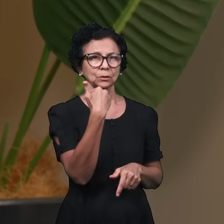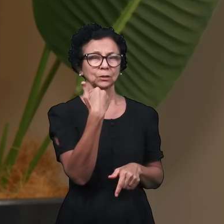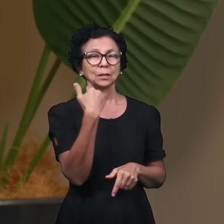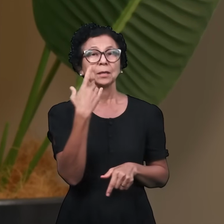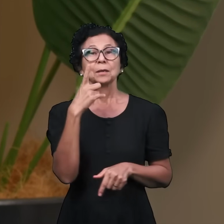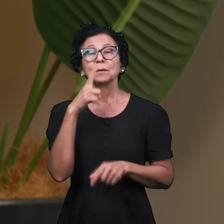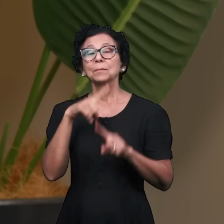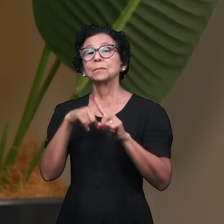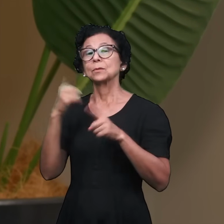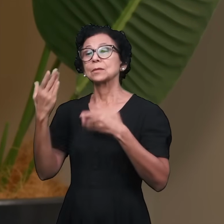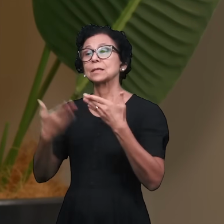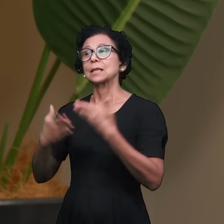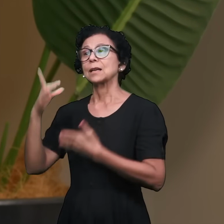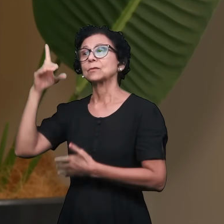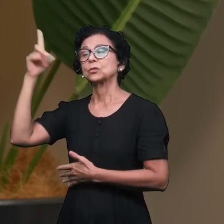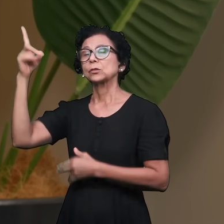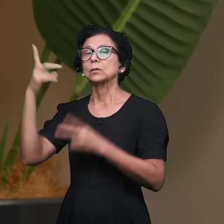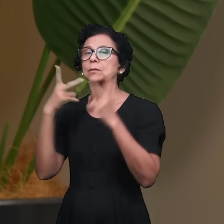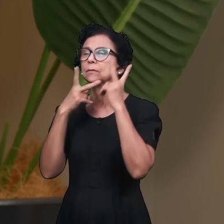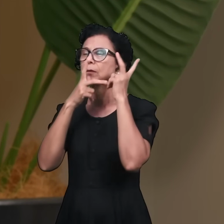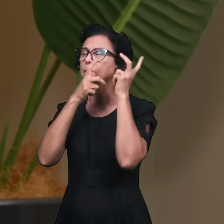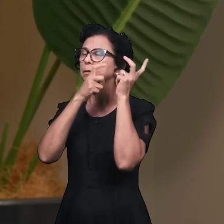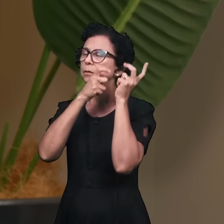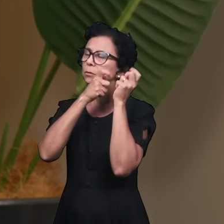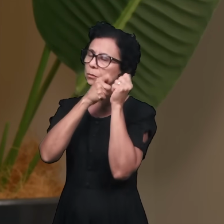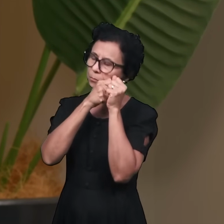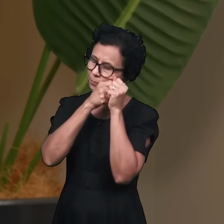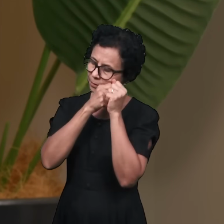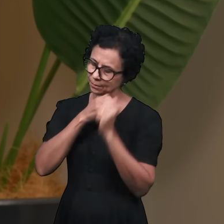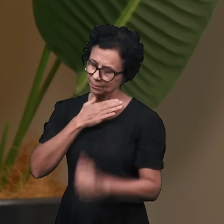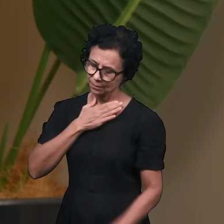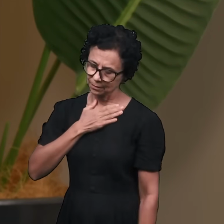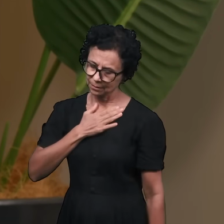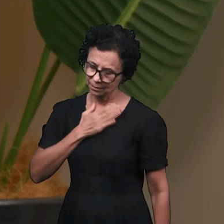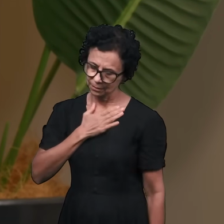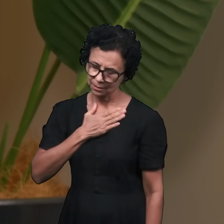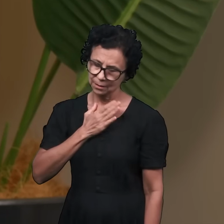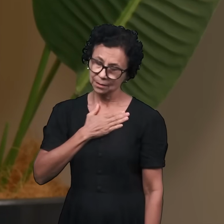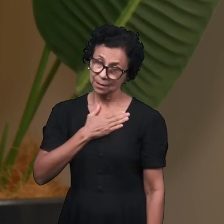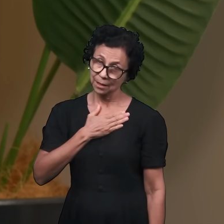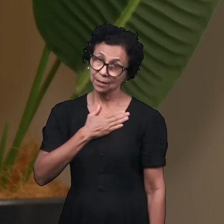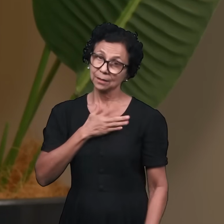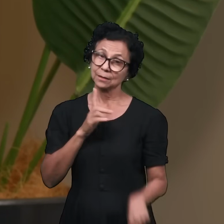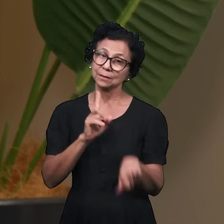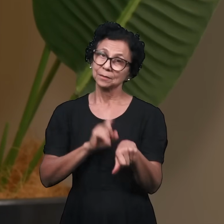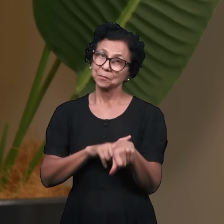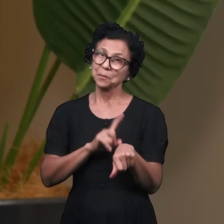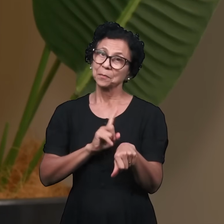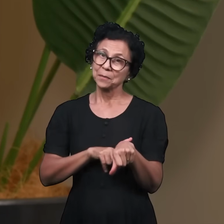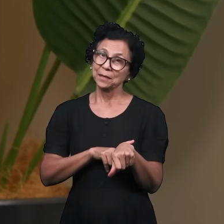dormir, nós vamos descansar. E quando chegar esse momento de deitar,